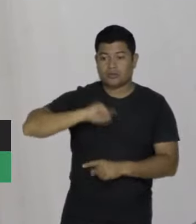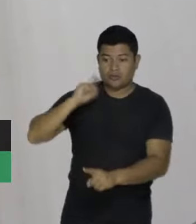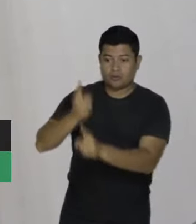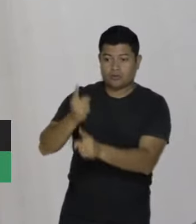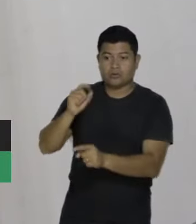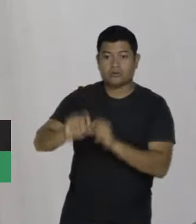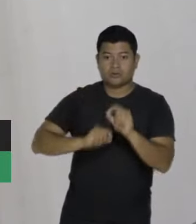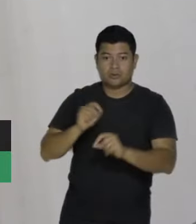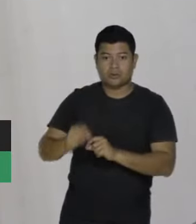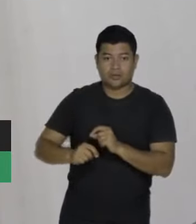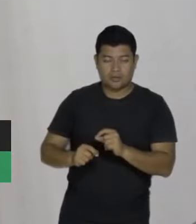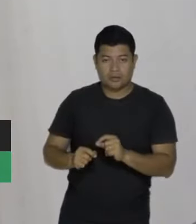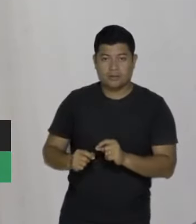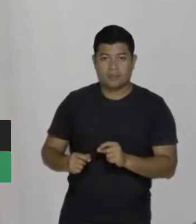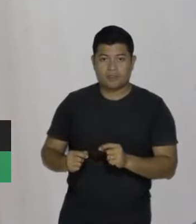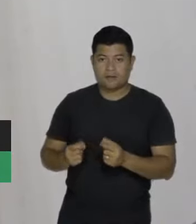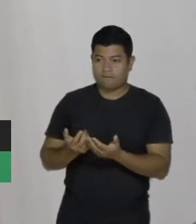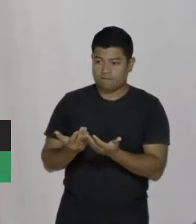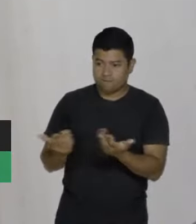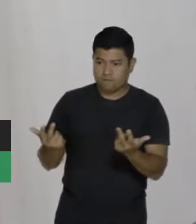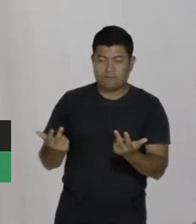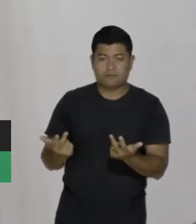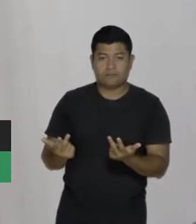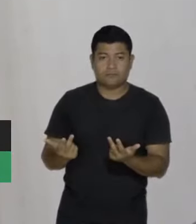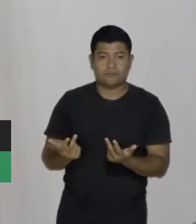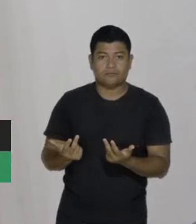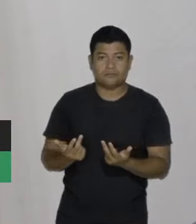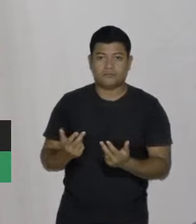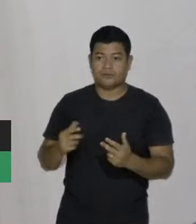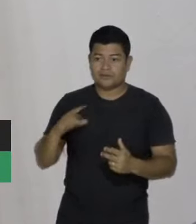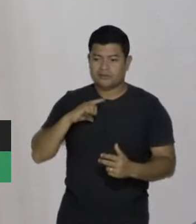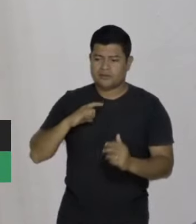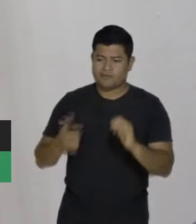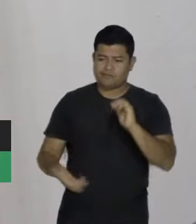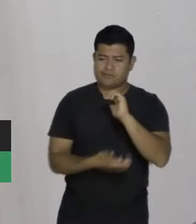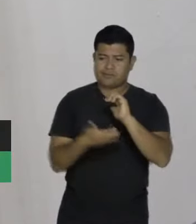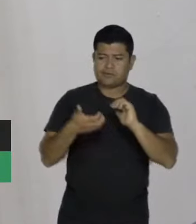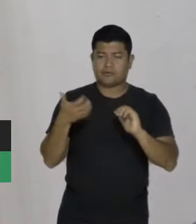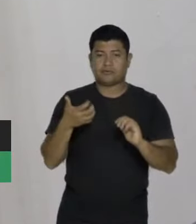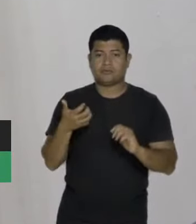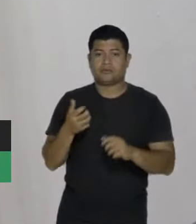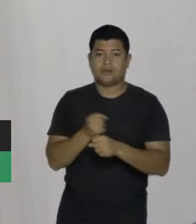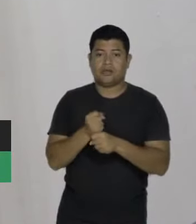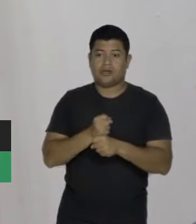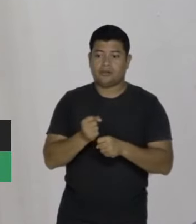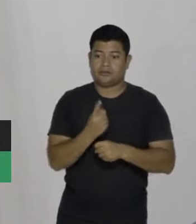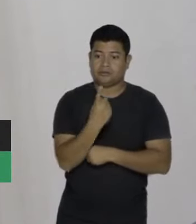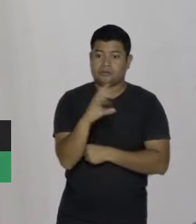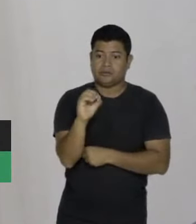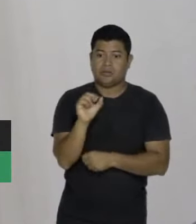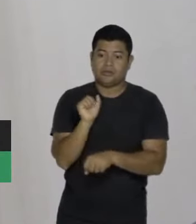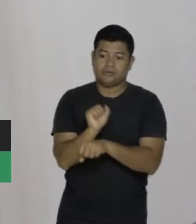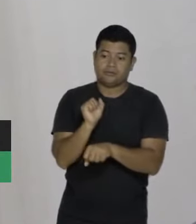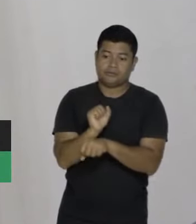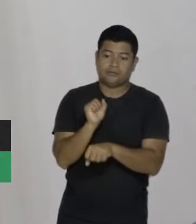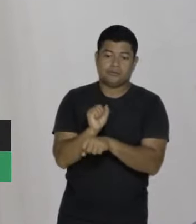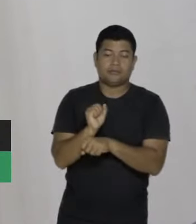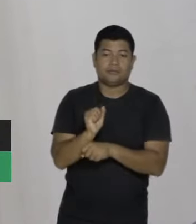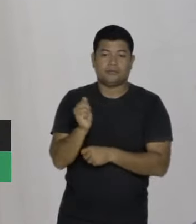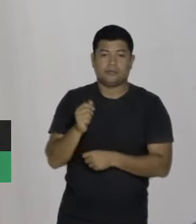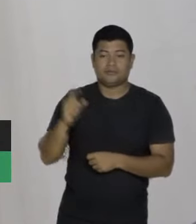entrave burocrático que já perdurava desde o ano de 2008, mais de 10 anos, e que dificultava a